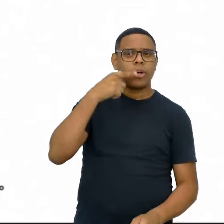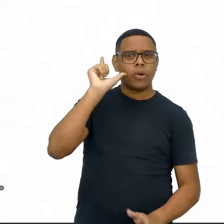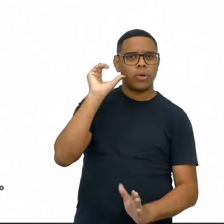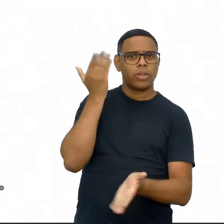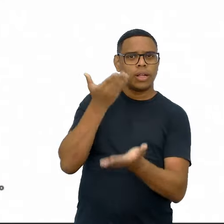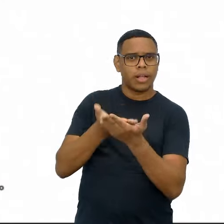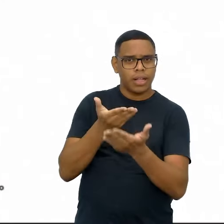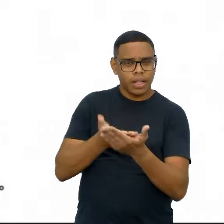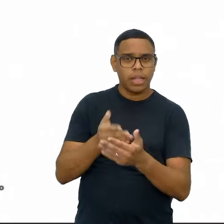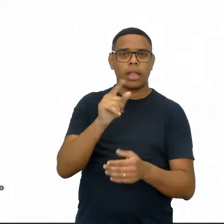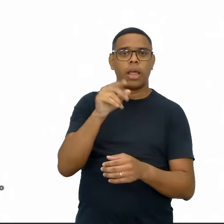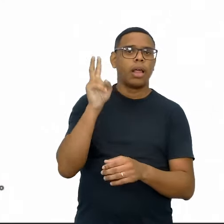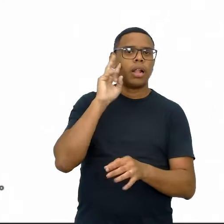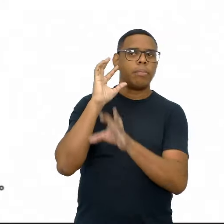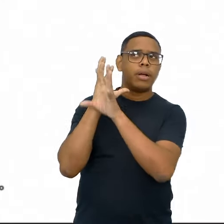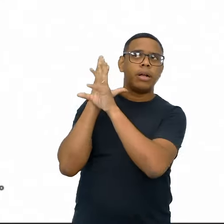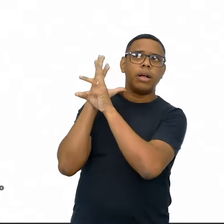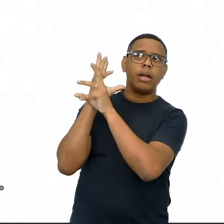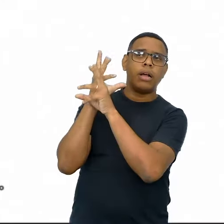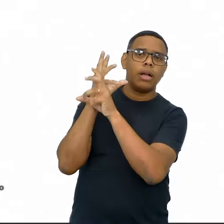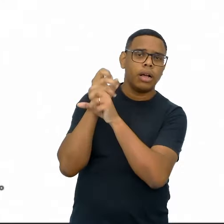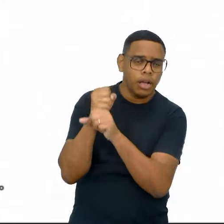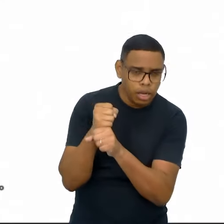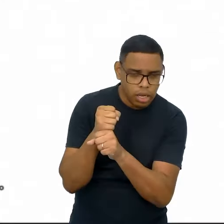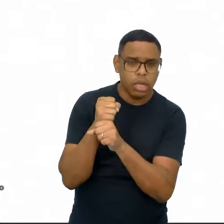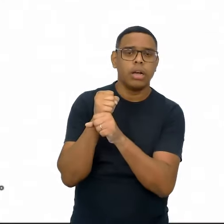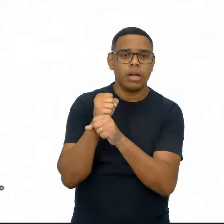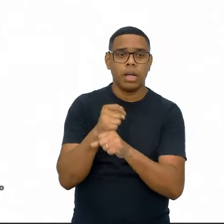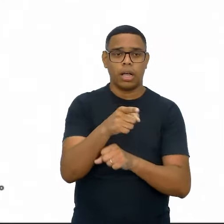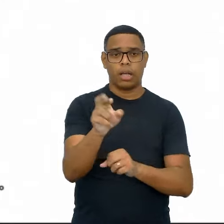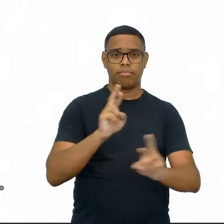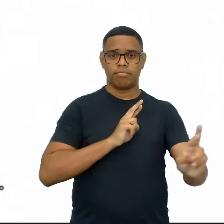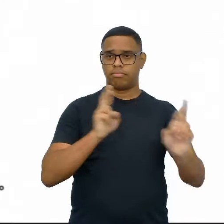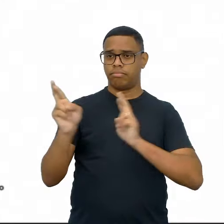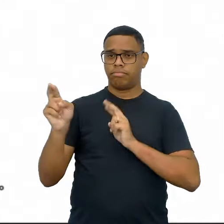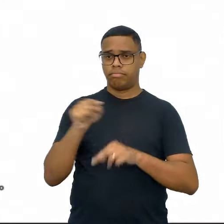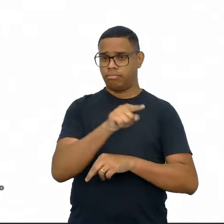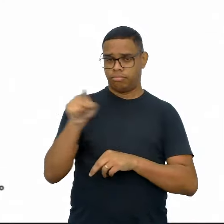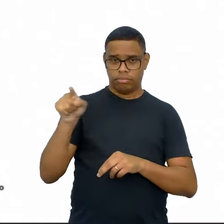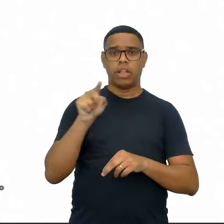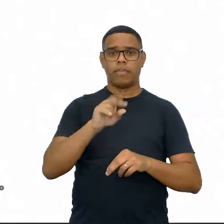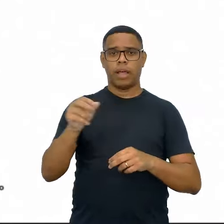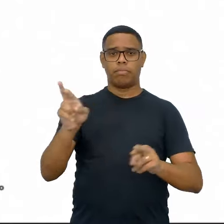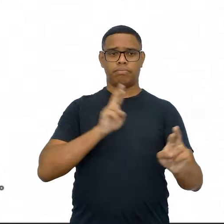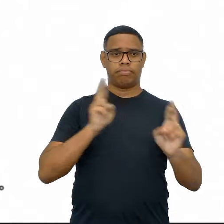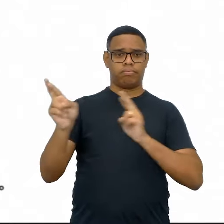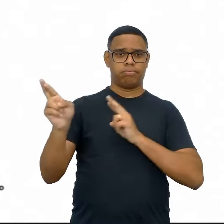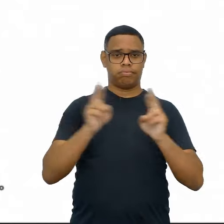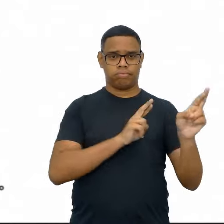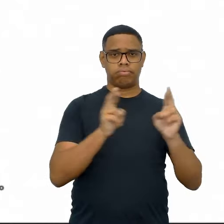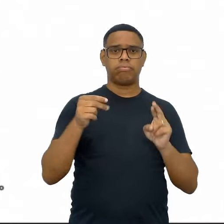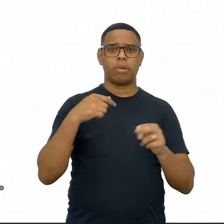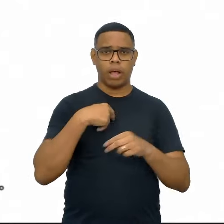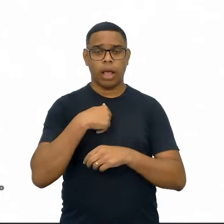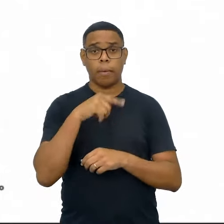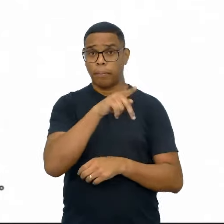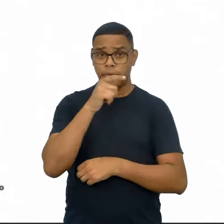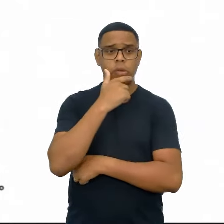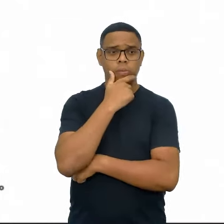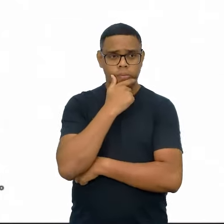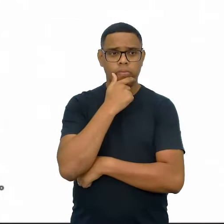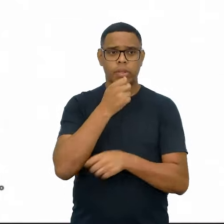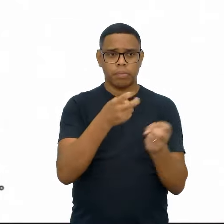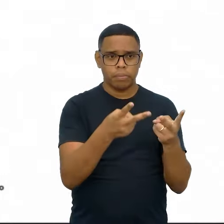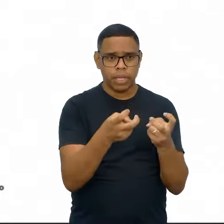faz esse resgate com as crianças, essas devolutivas orais, elas são termômetros para a gente saber se a